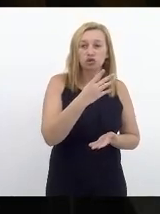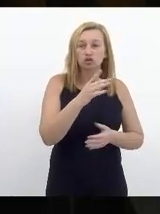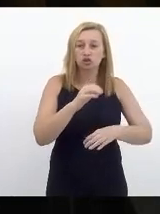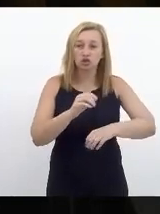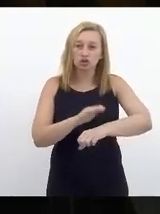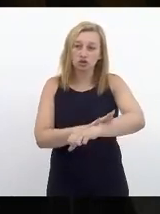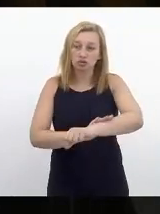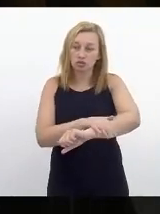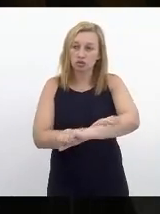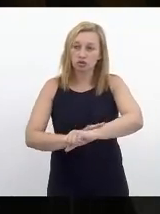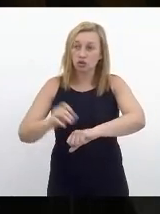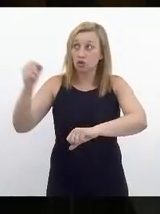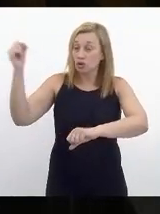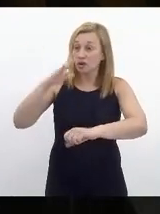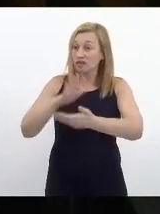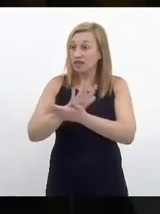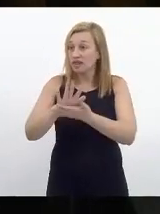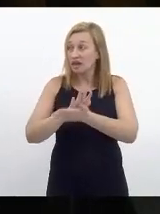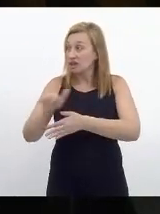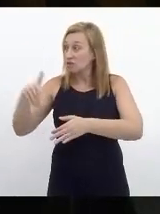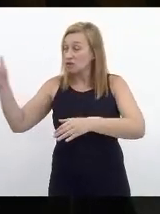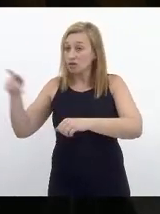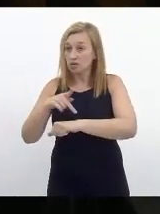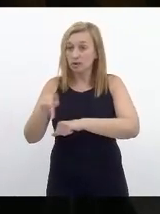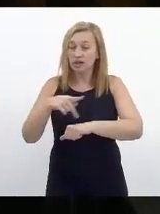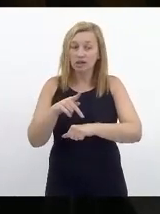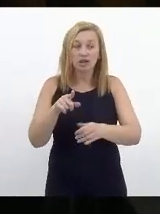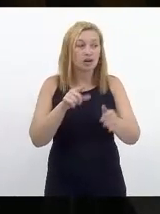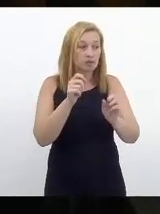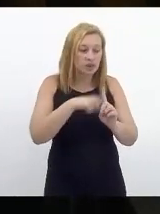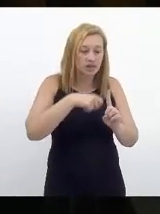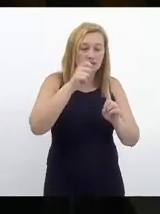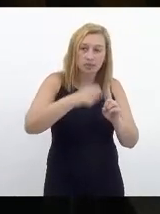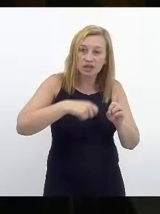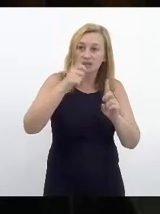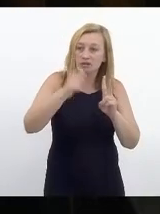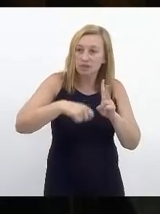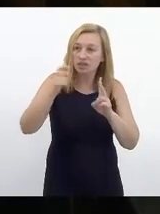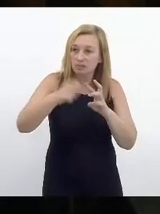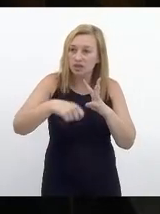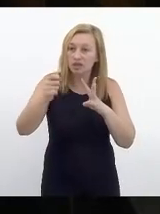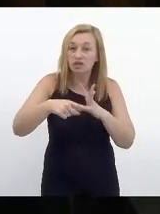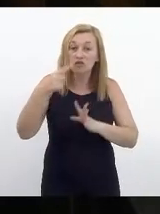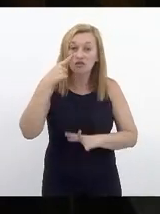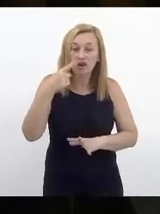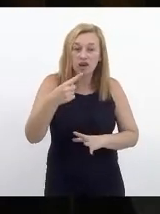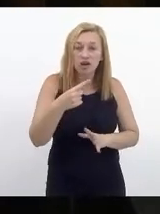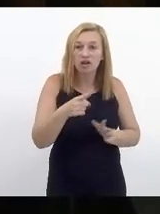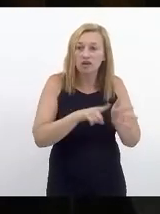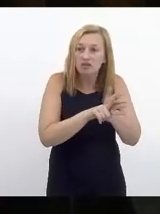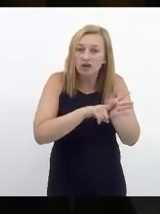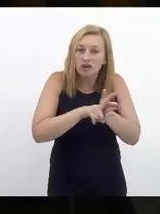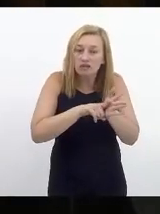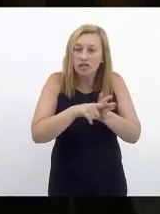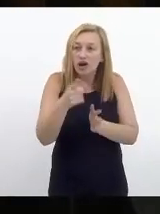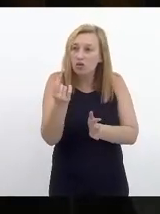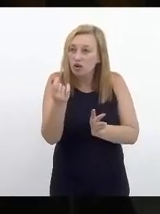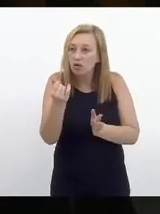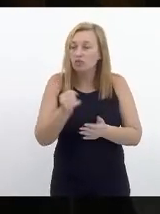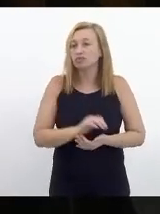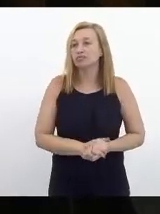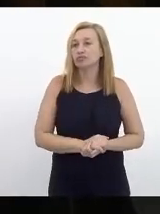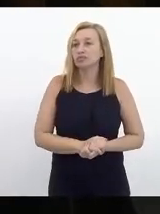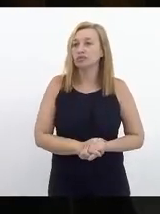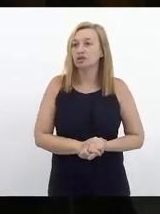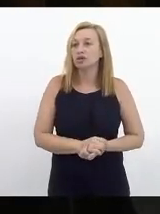nada importado, e mandei mês a mês levantar os preços. Mês a mês,